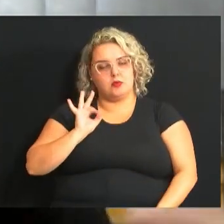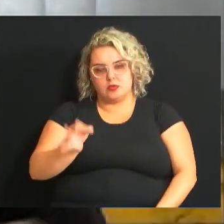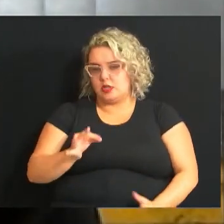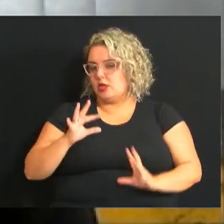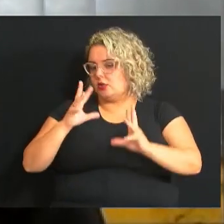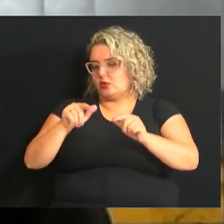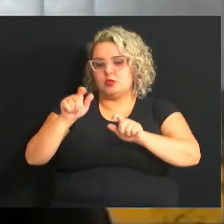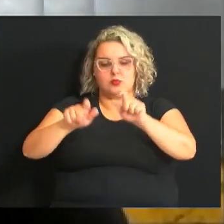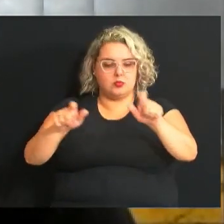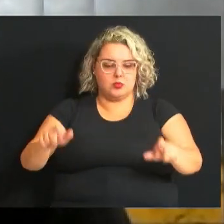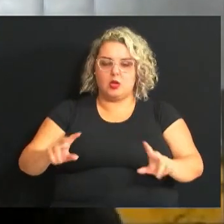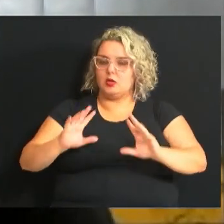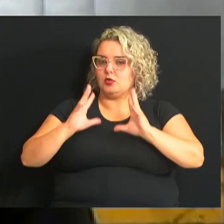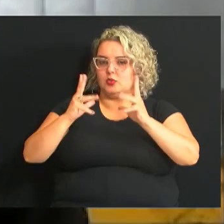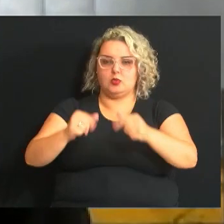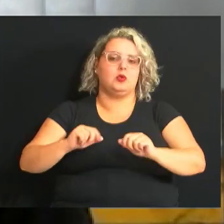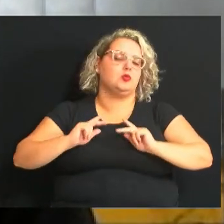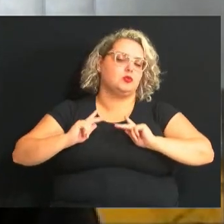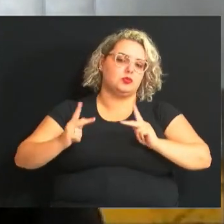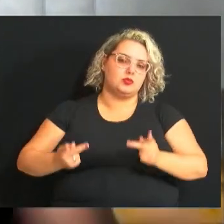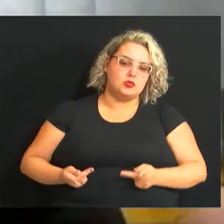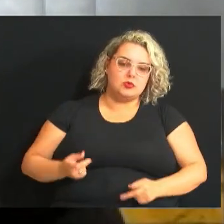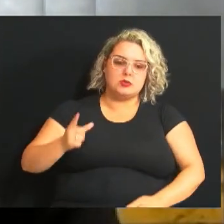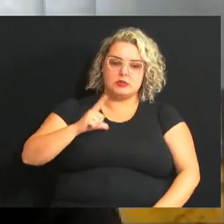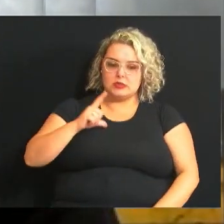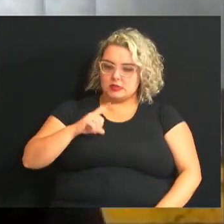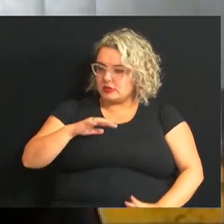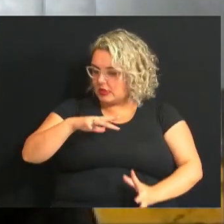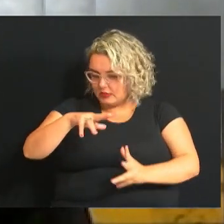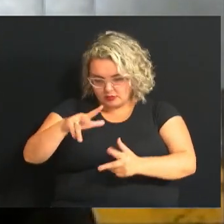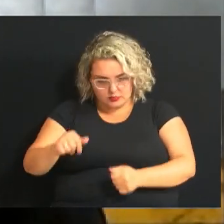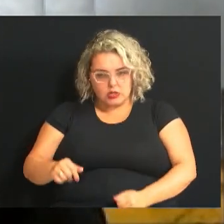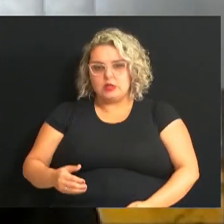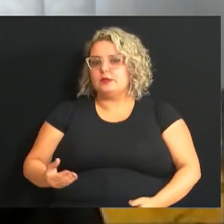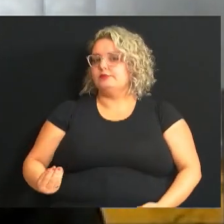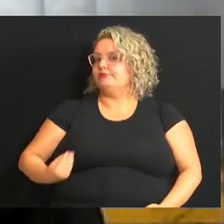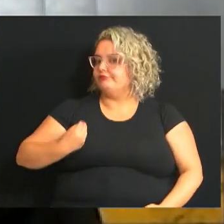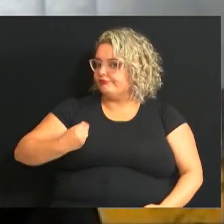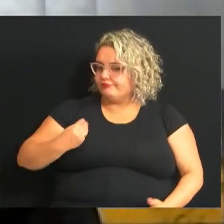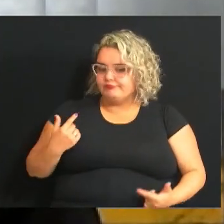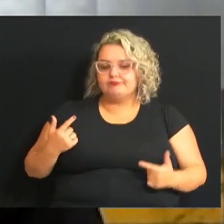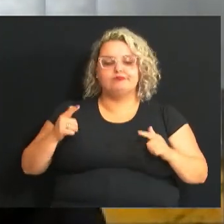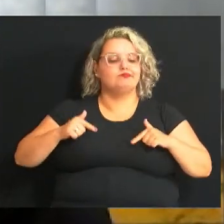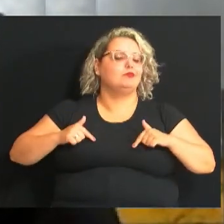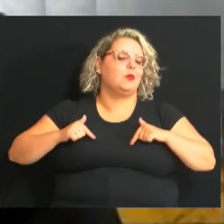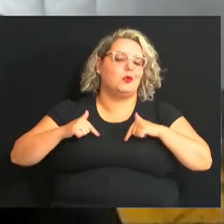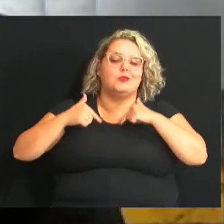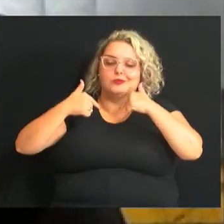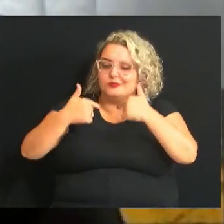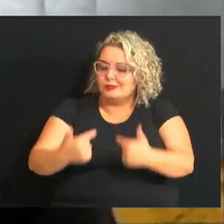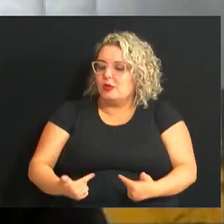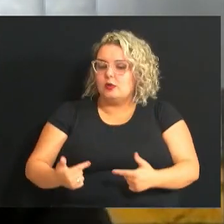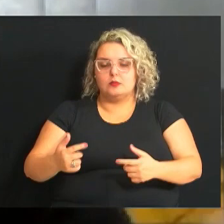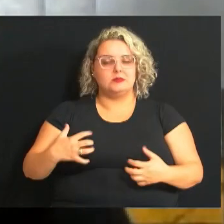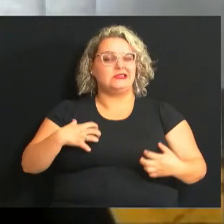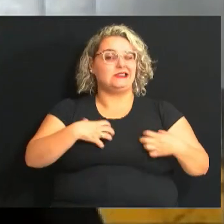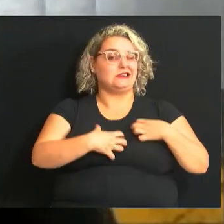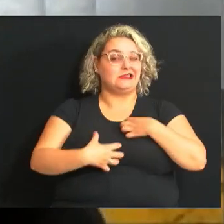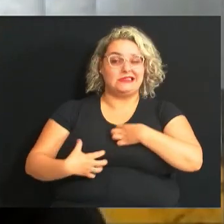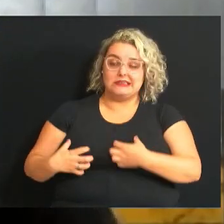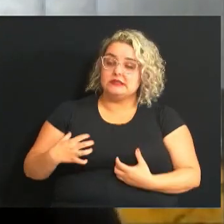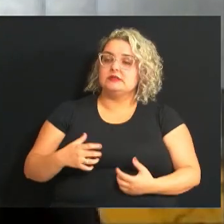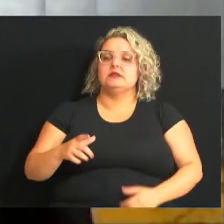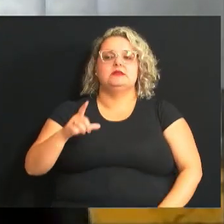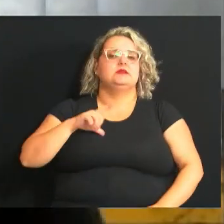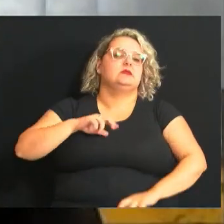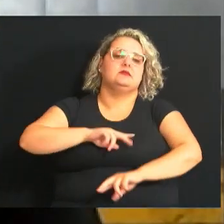todo ser humano que existe hoje no planeta está passando por alguma luta, por alguma aflição, e aqui tem várias